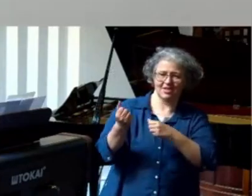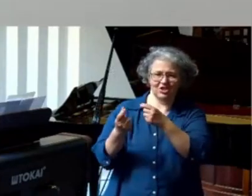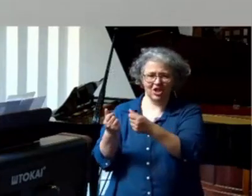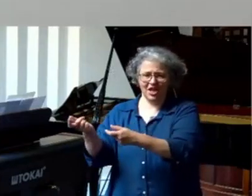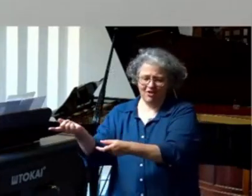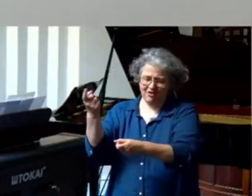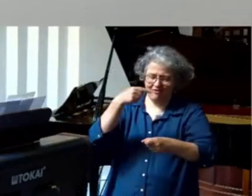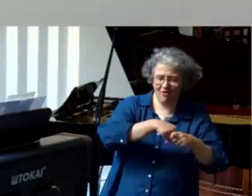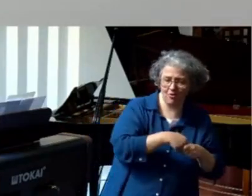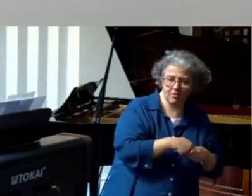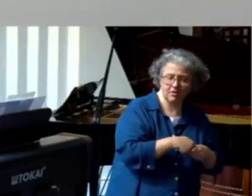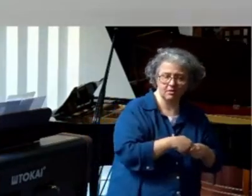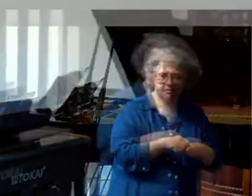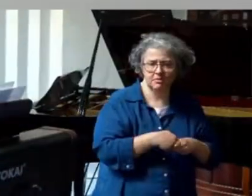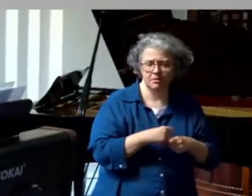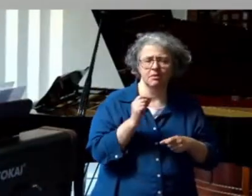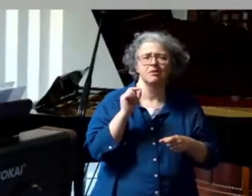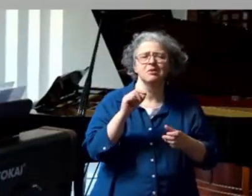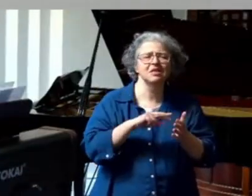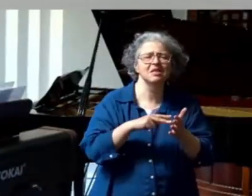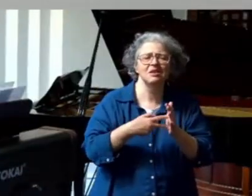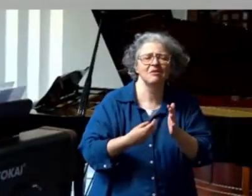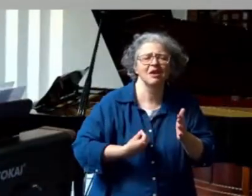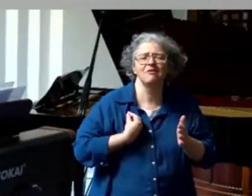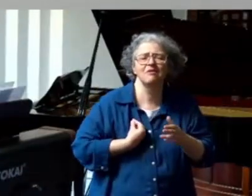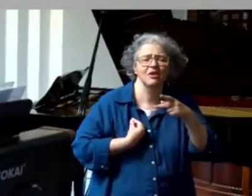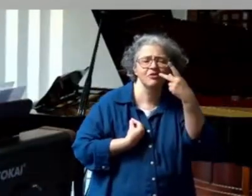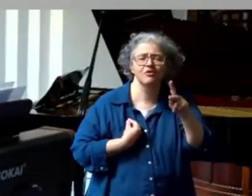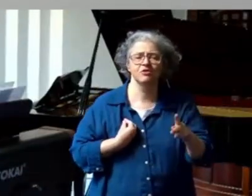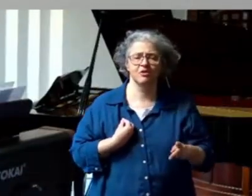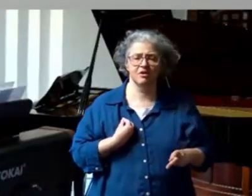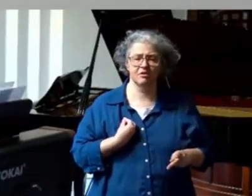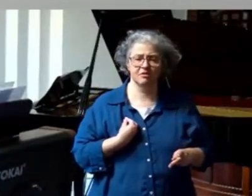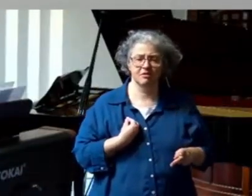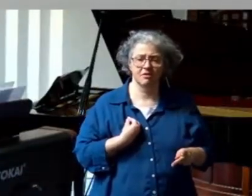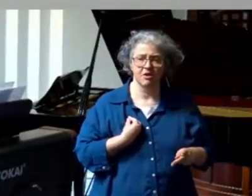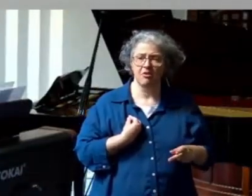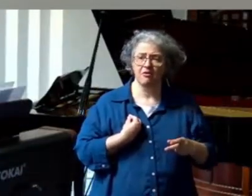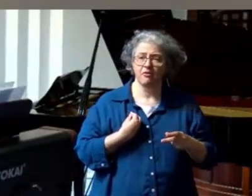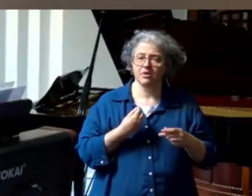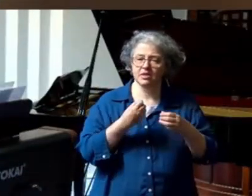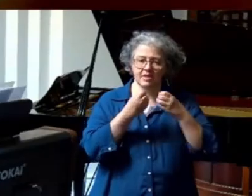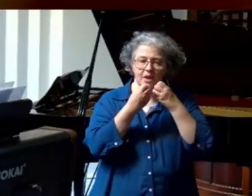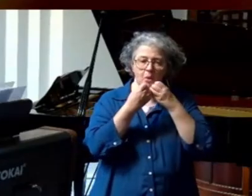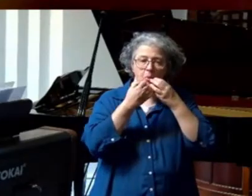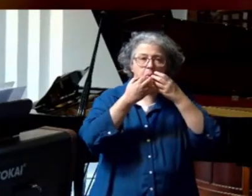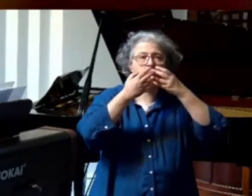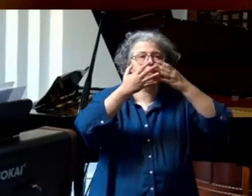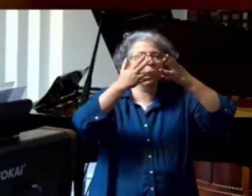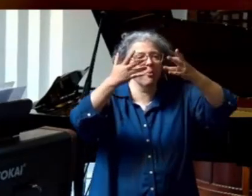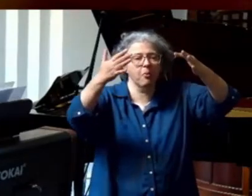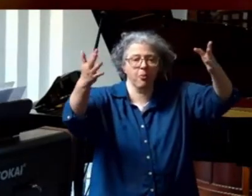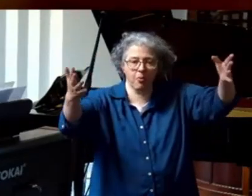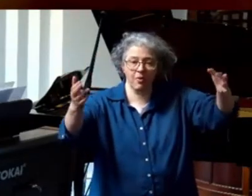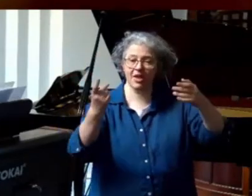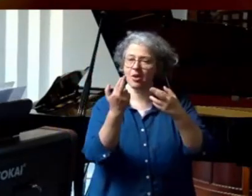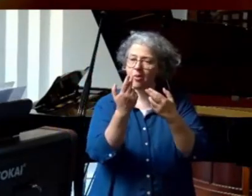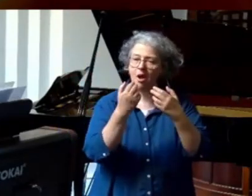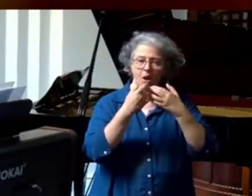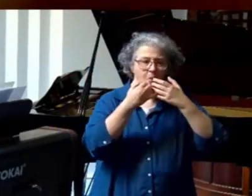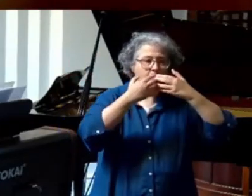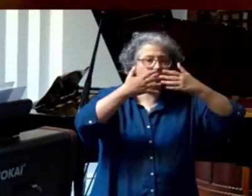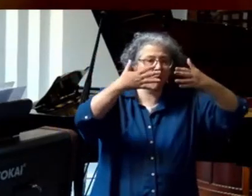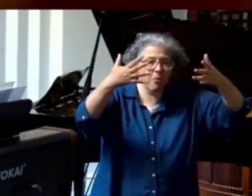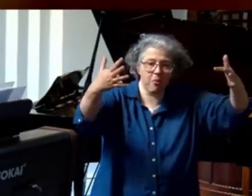de vocês? Vocês não passam de neblina, que aparece por um instante e logo se dissipa. Em vez